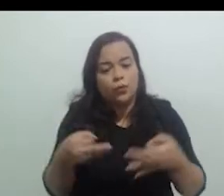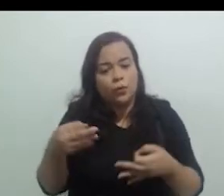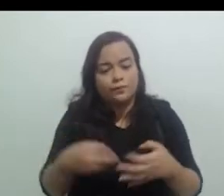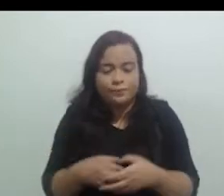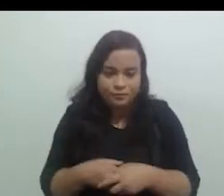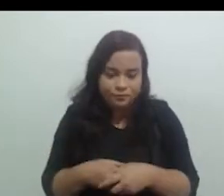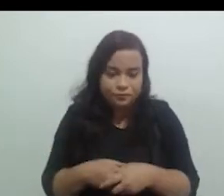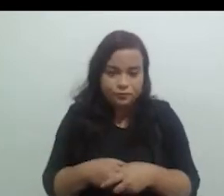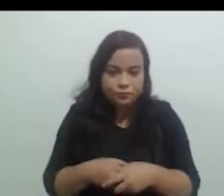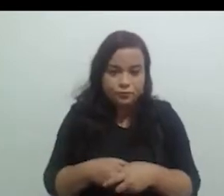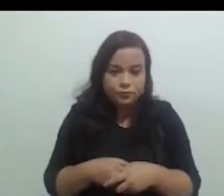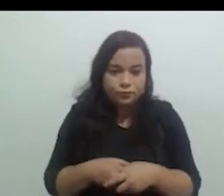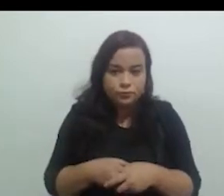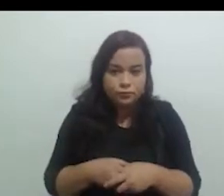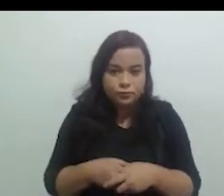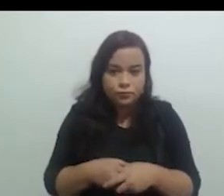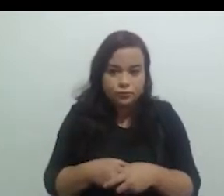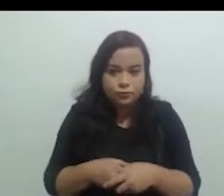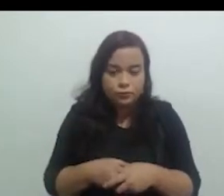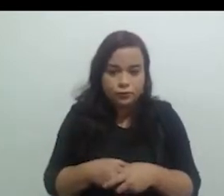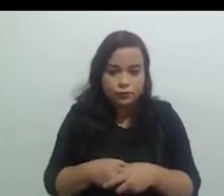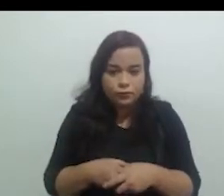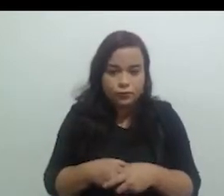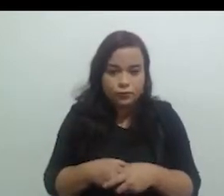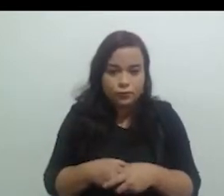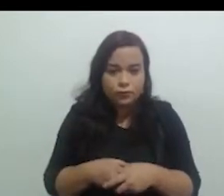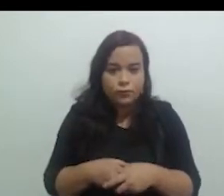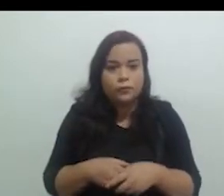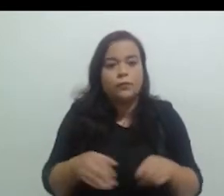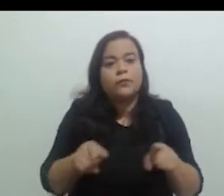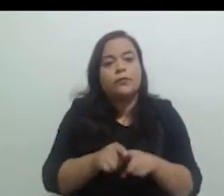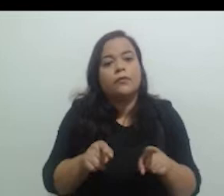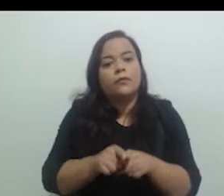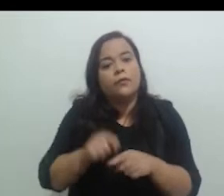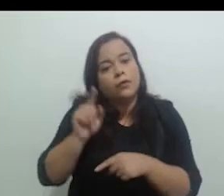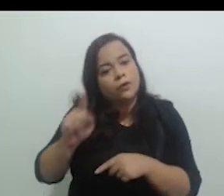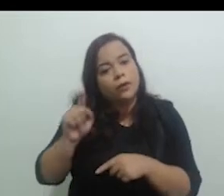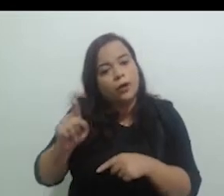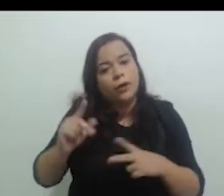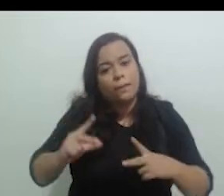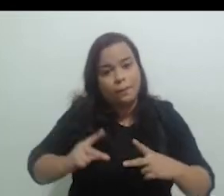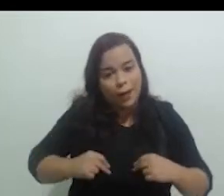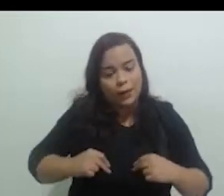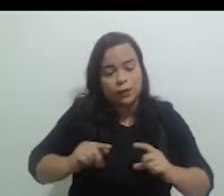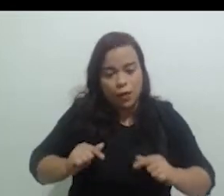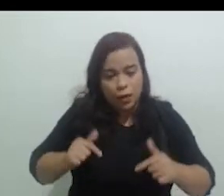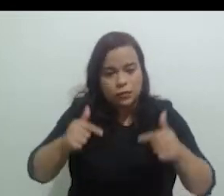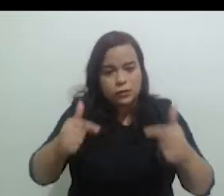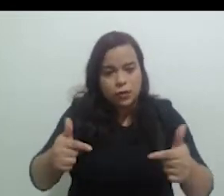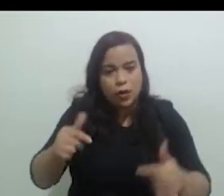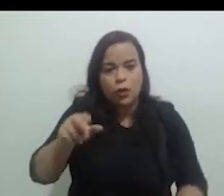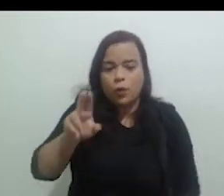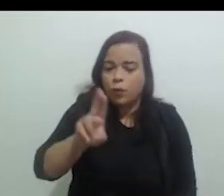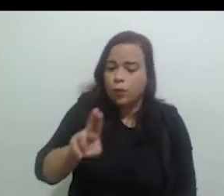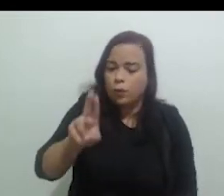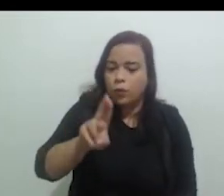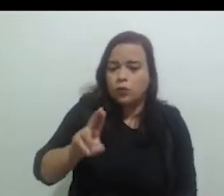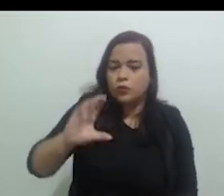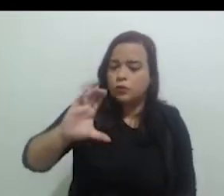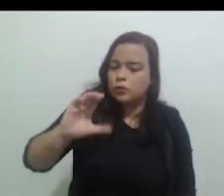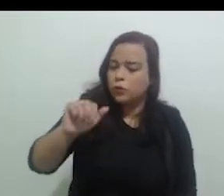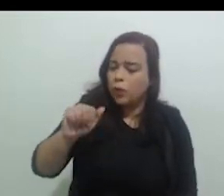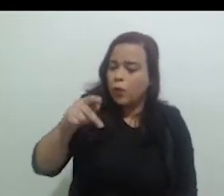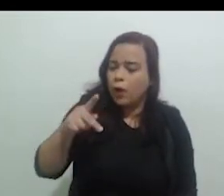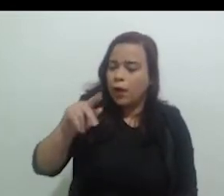Ao mérito da ação de usucapião, foram juntadas as provas necessárias,